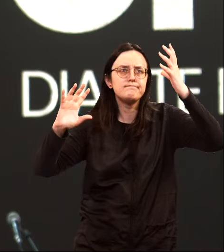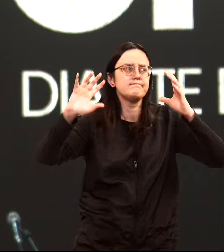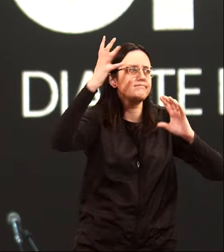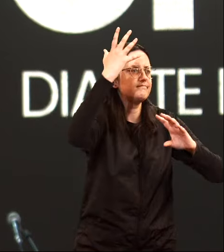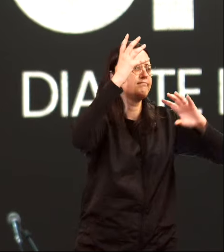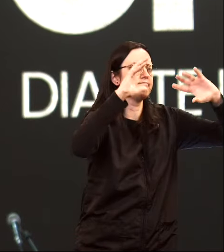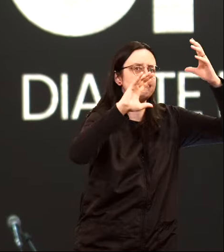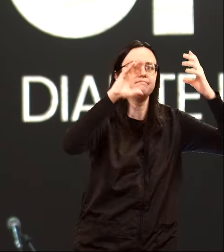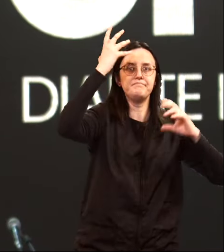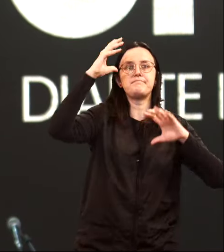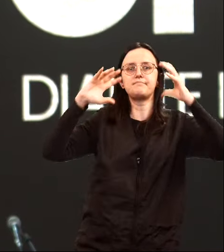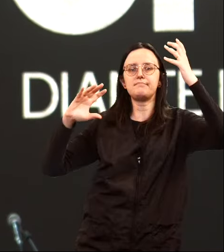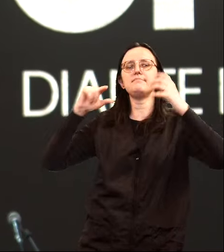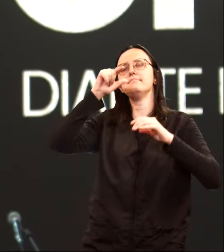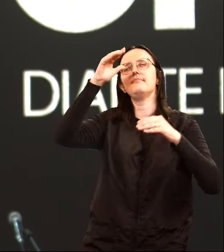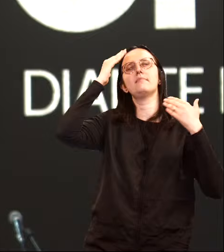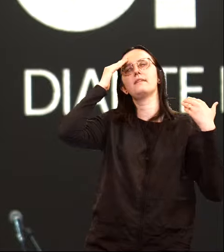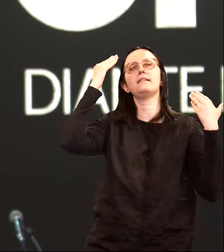dificuldades